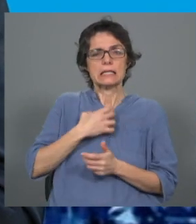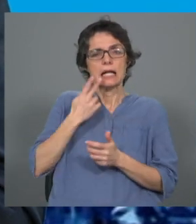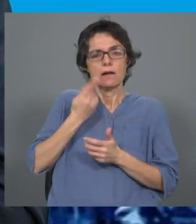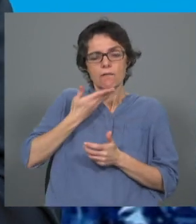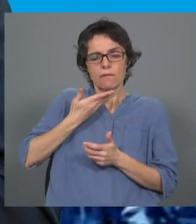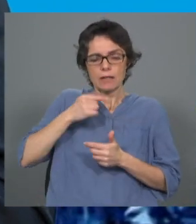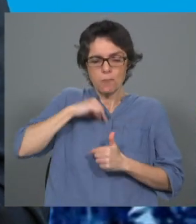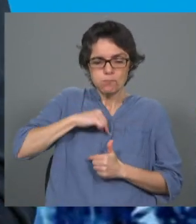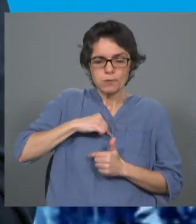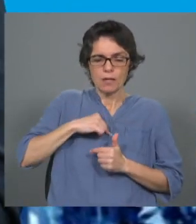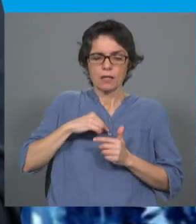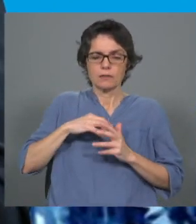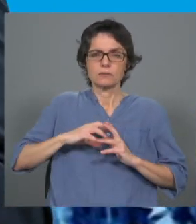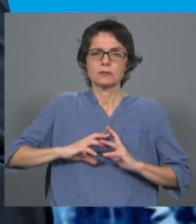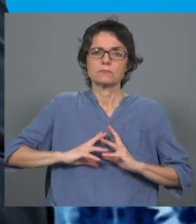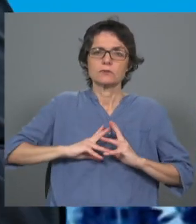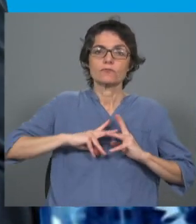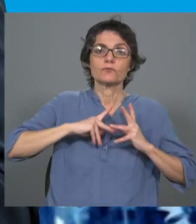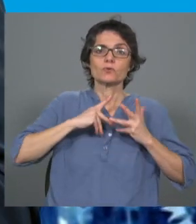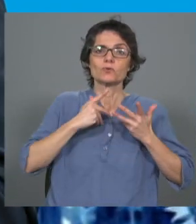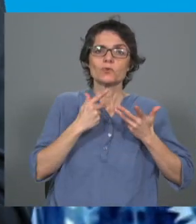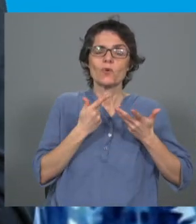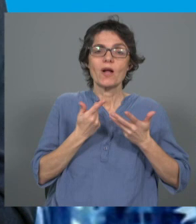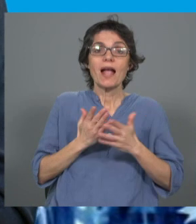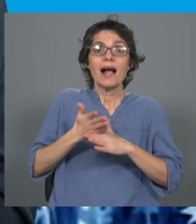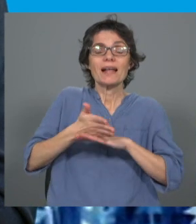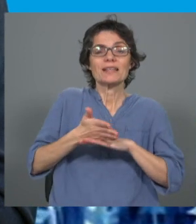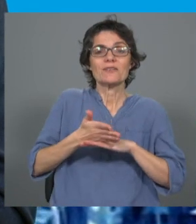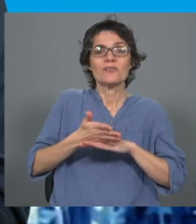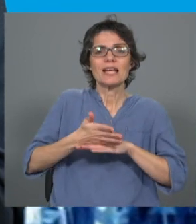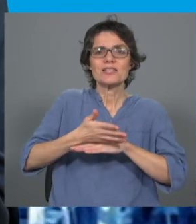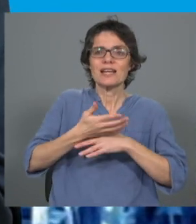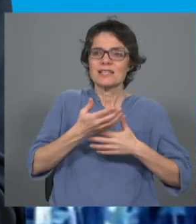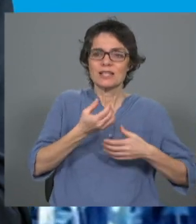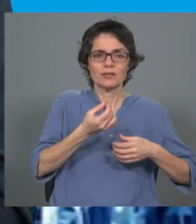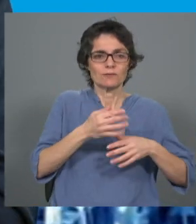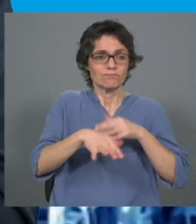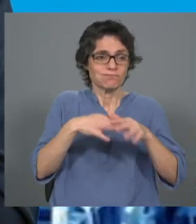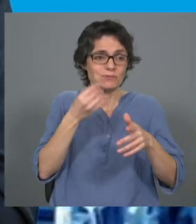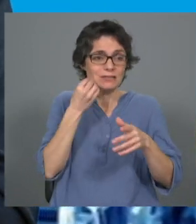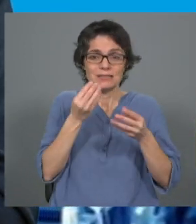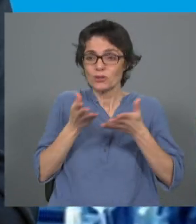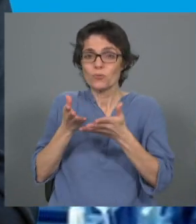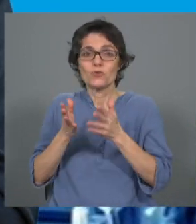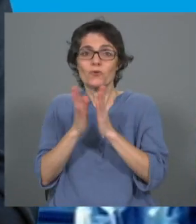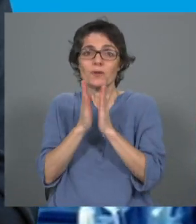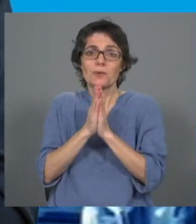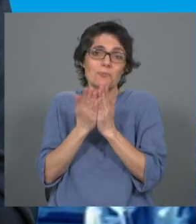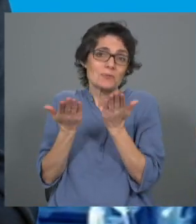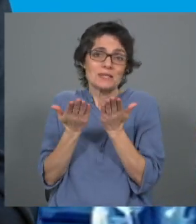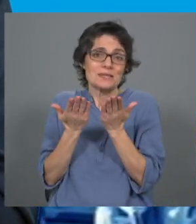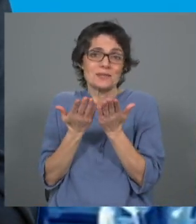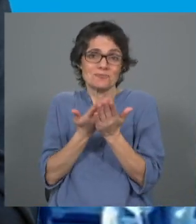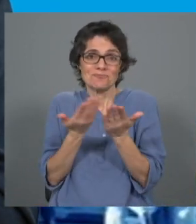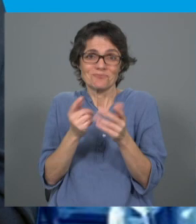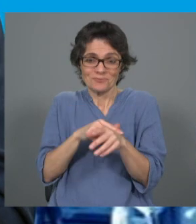vivência cristã que se realiza no serviço de uma forma concreta, e eles ali de uma forma visível